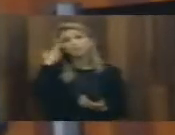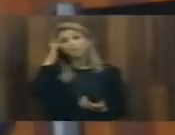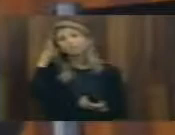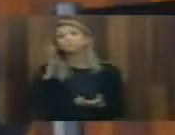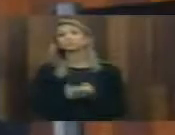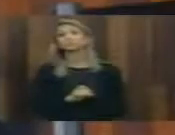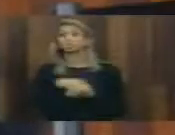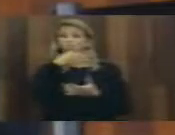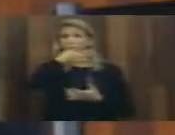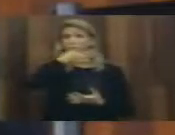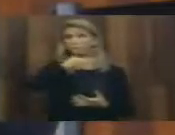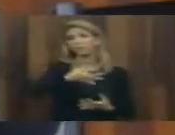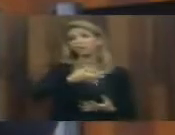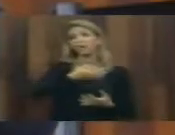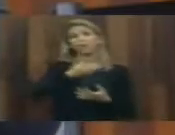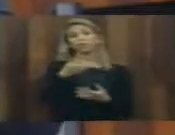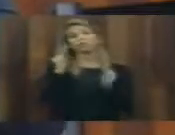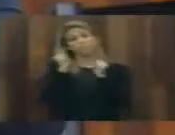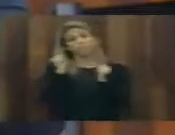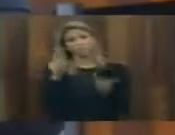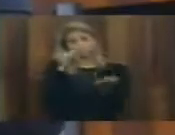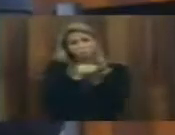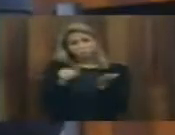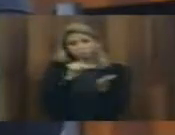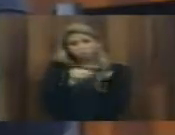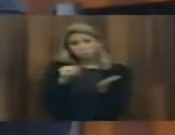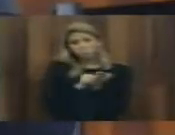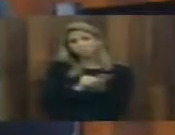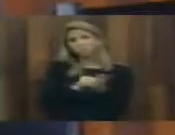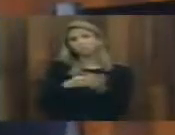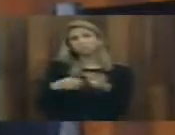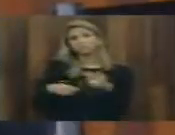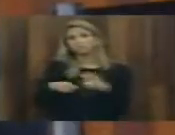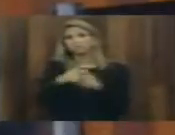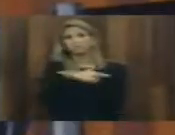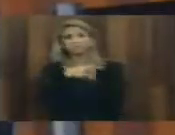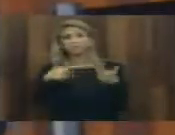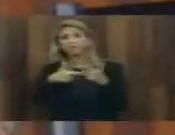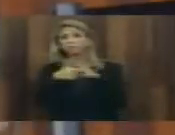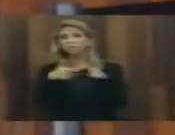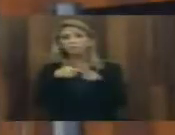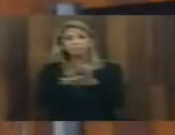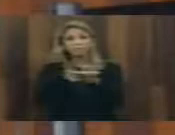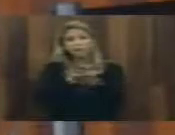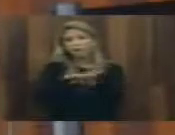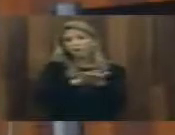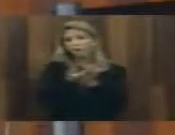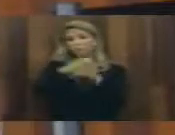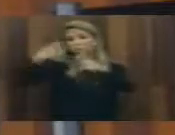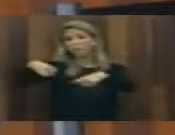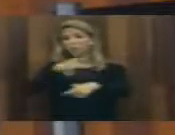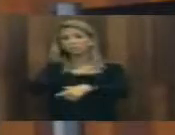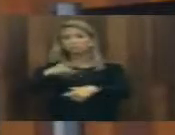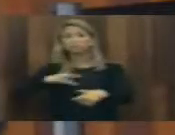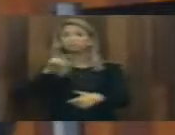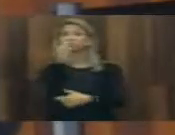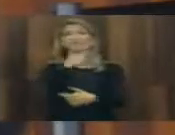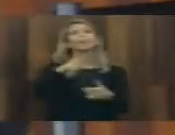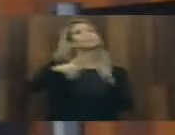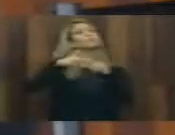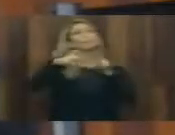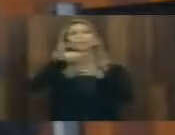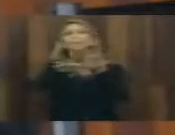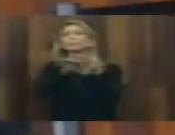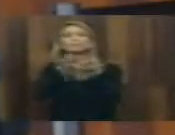as sugestões a gente pode implantar nos ESFs, nos postos, e assim não tem gasto, porque é